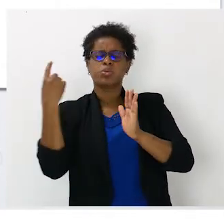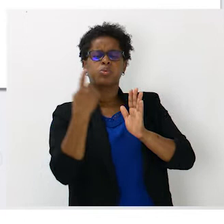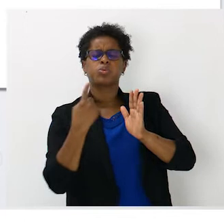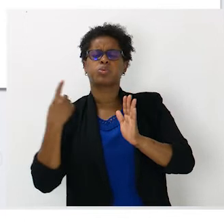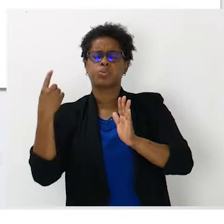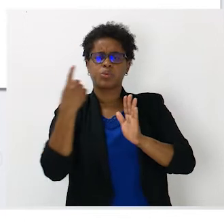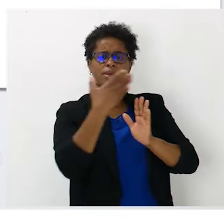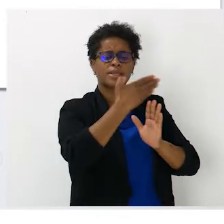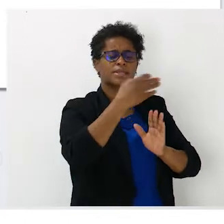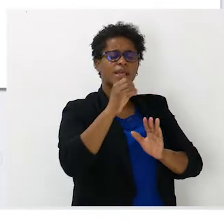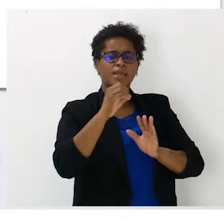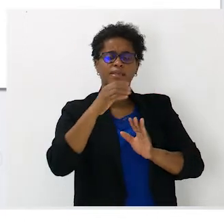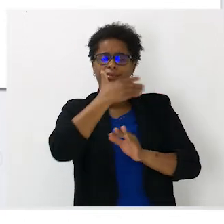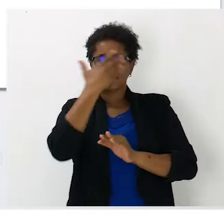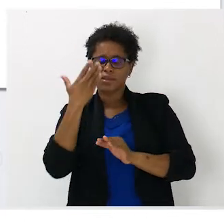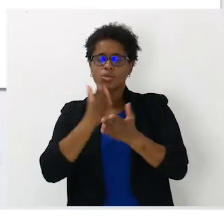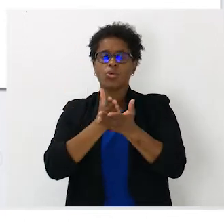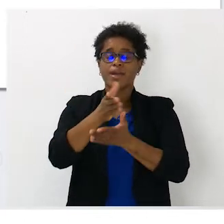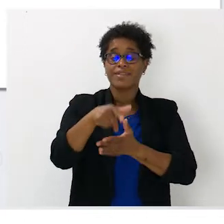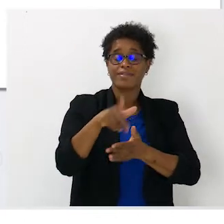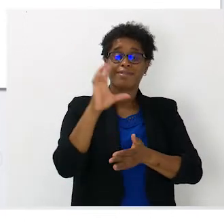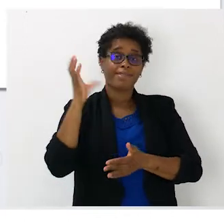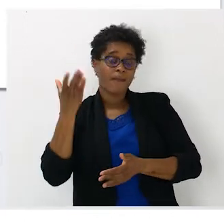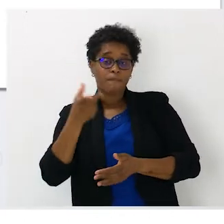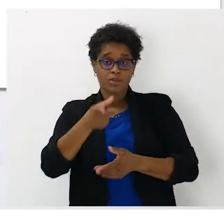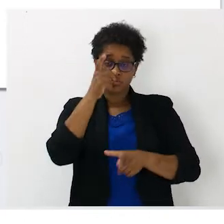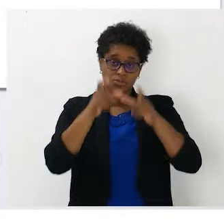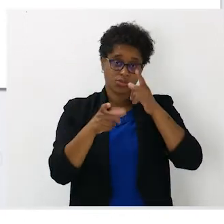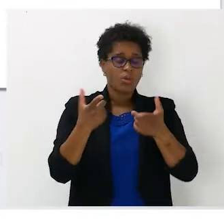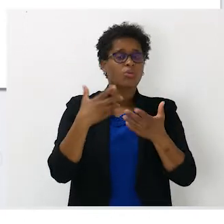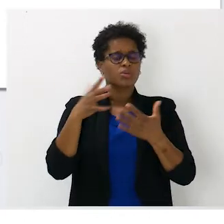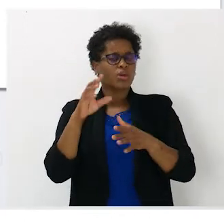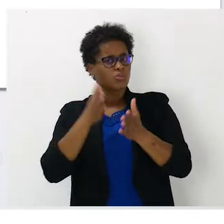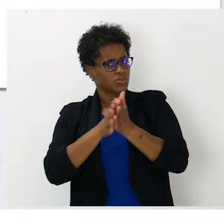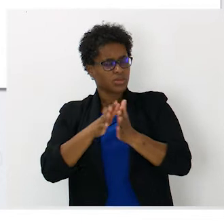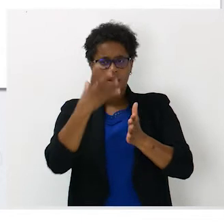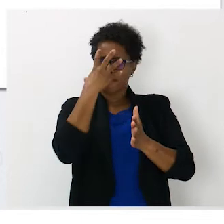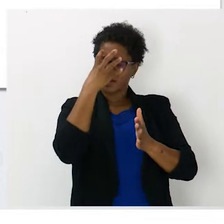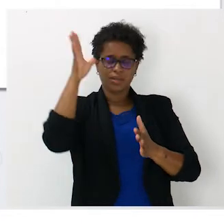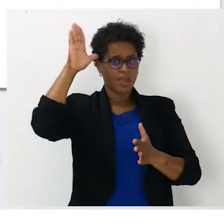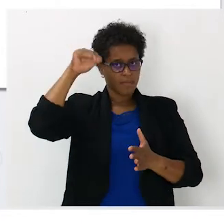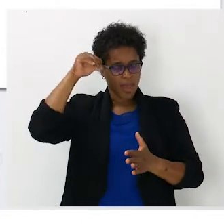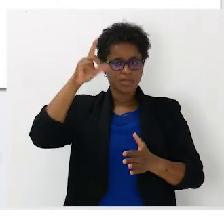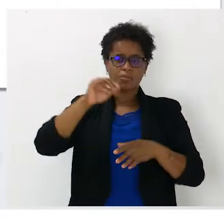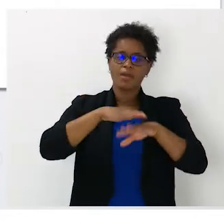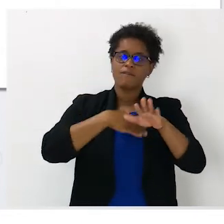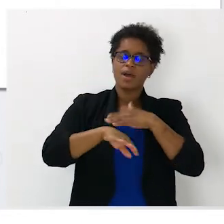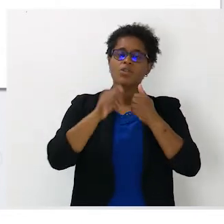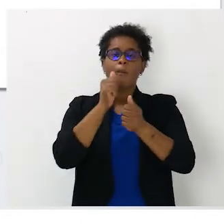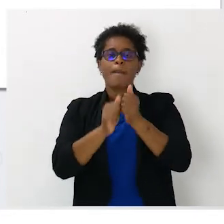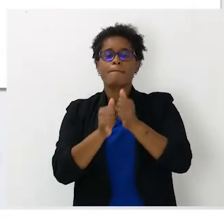dias e durante este tempo os embalsamadores usam máscaras de animais e fazem o